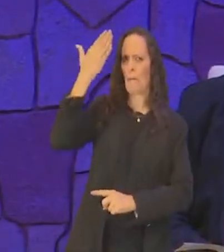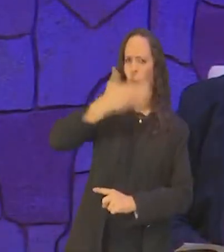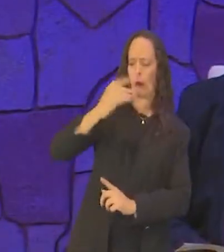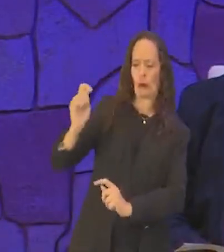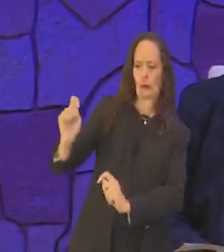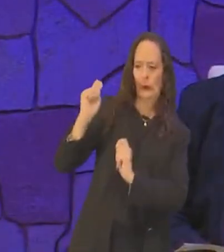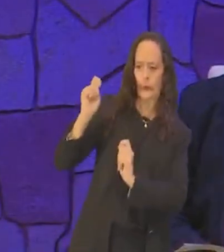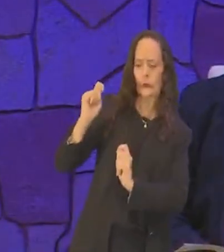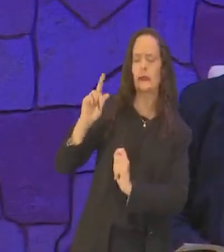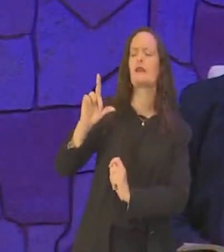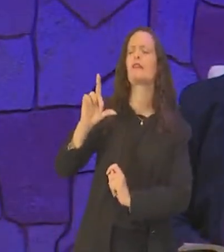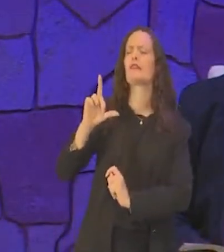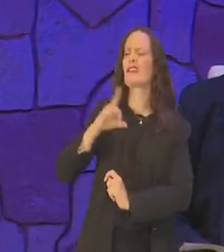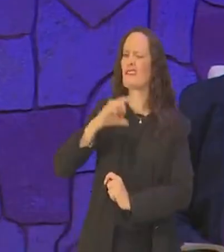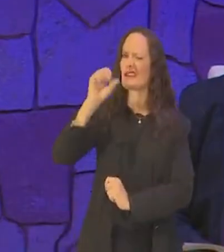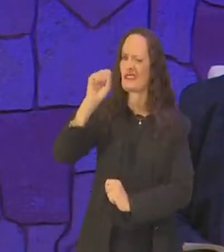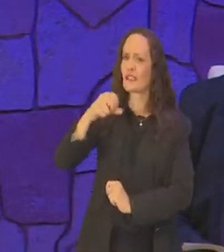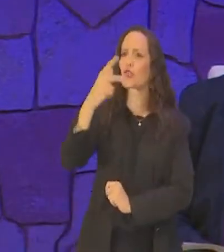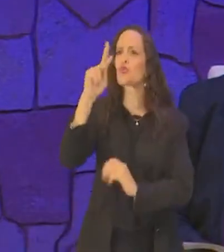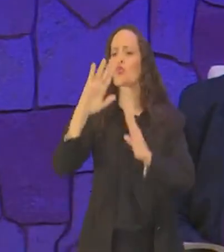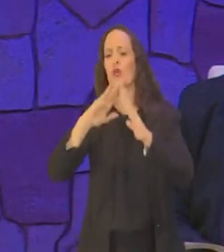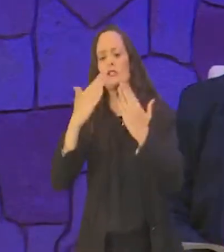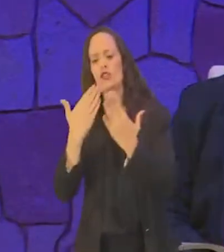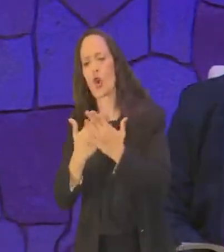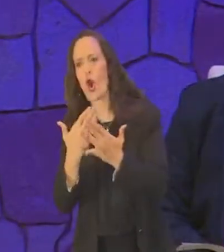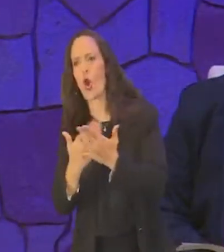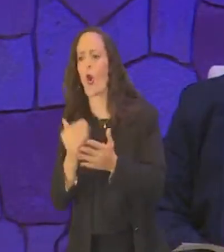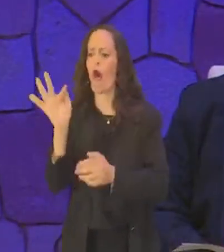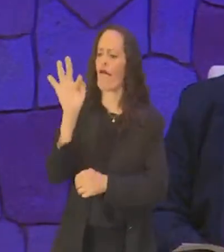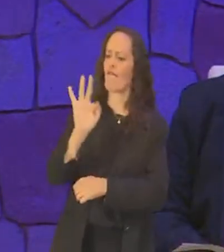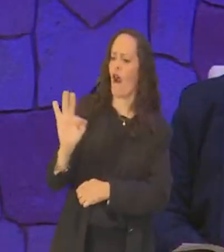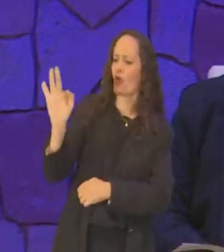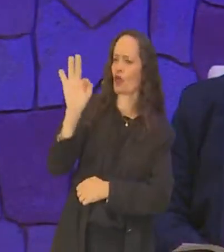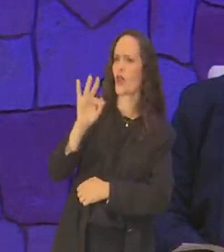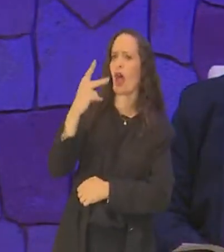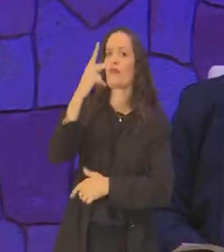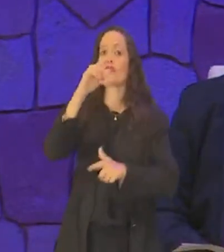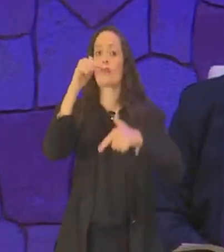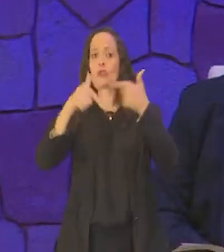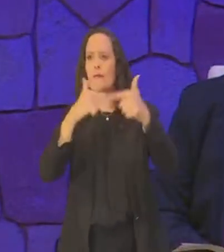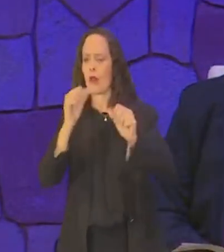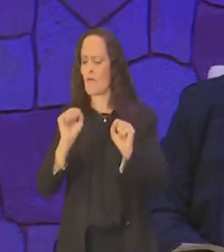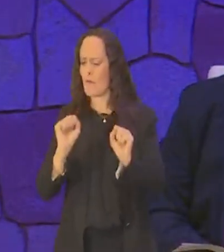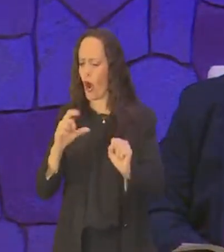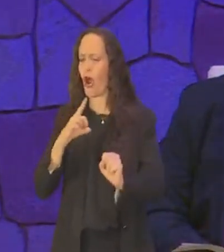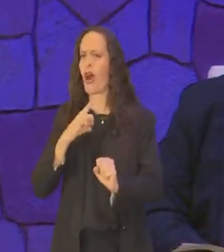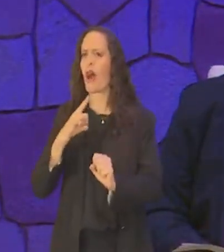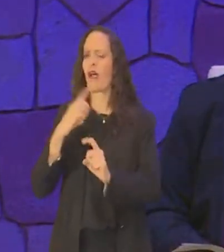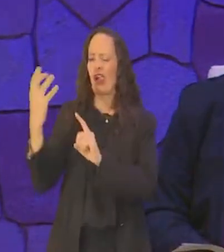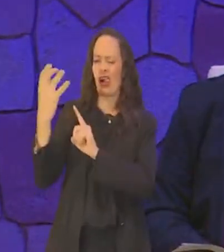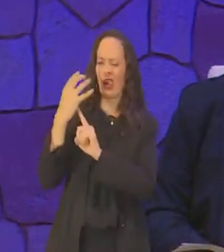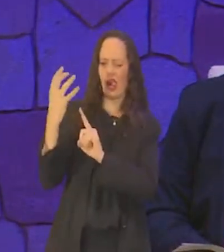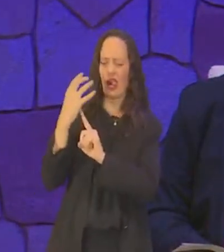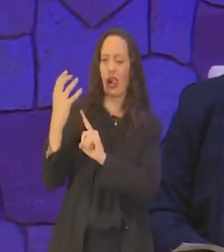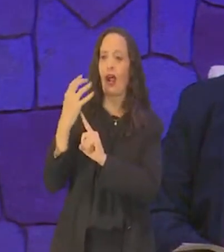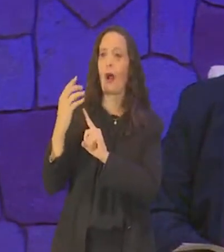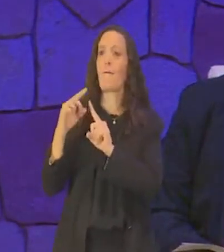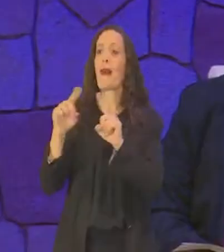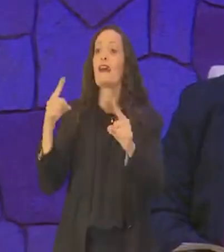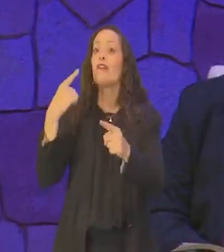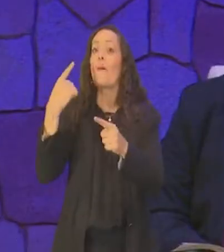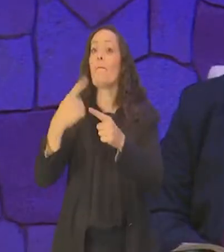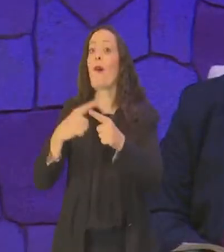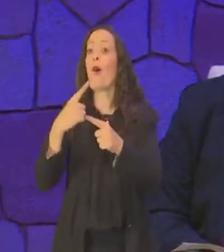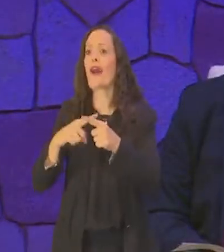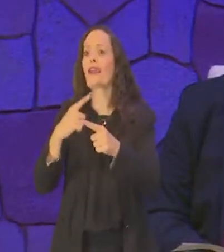privações que você enfrenta na sua escola, na universidade, no seu trabalho, possam estar ligados ao que você representa naquele